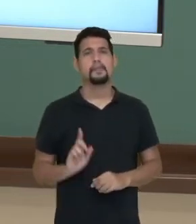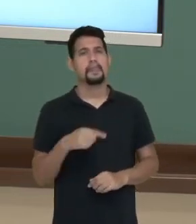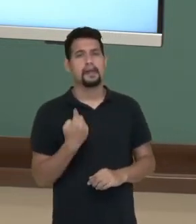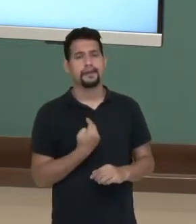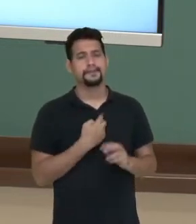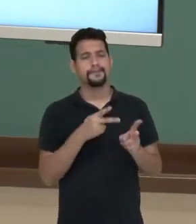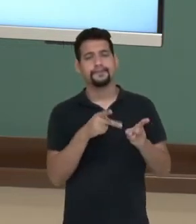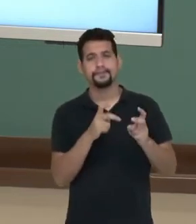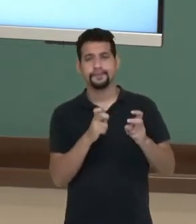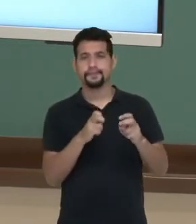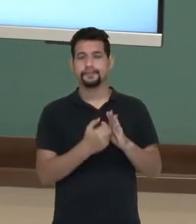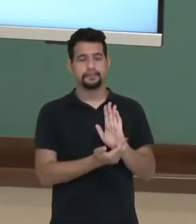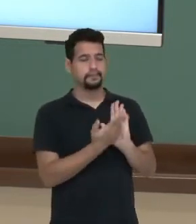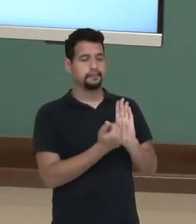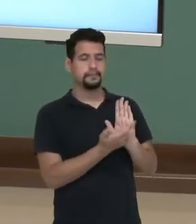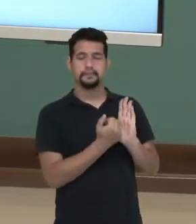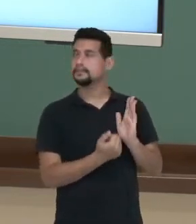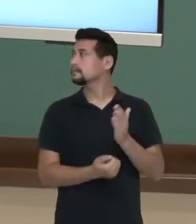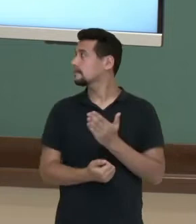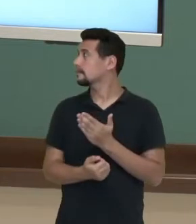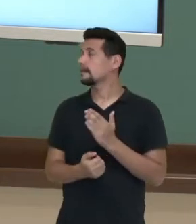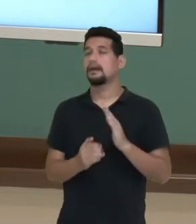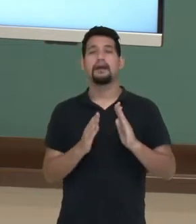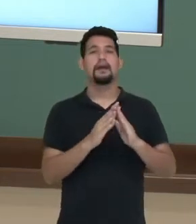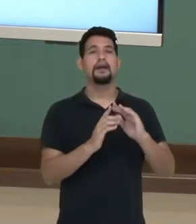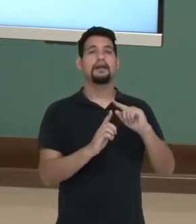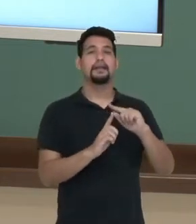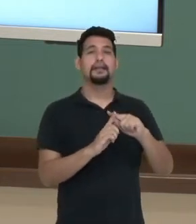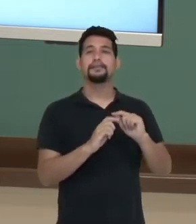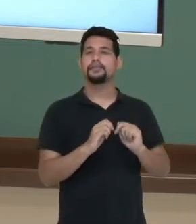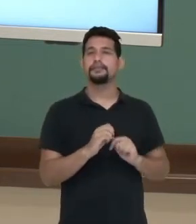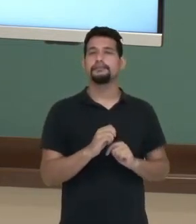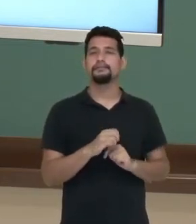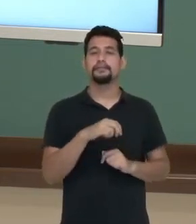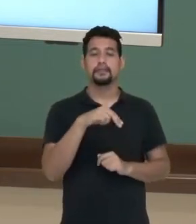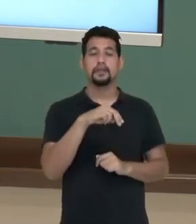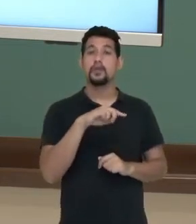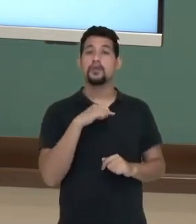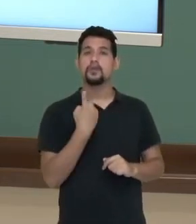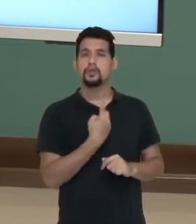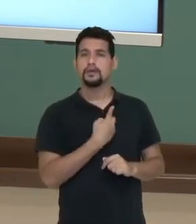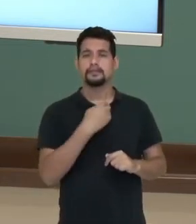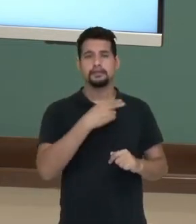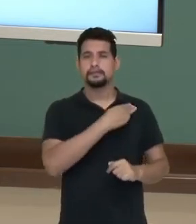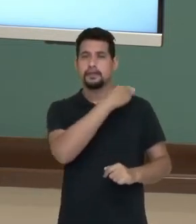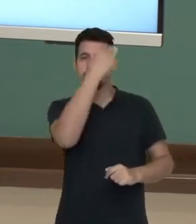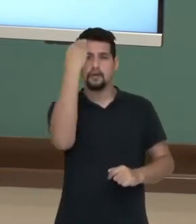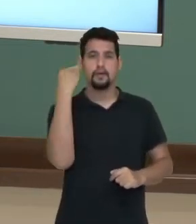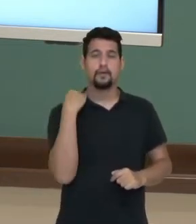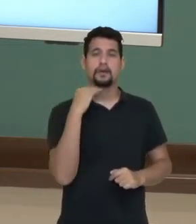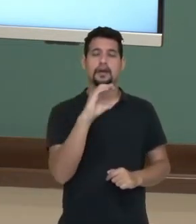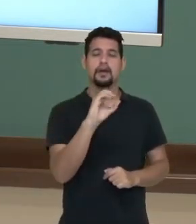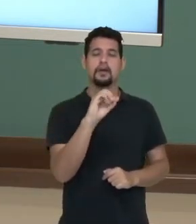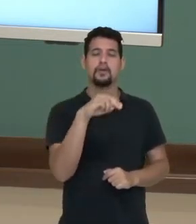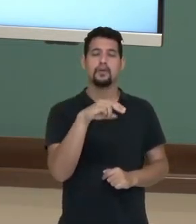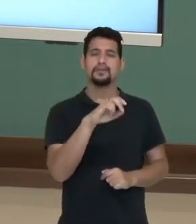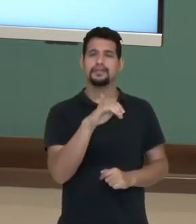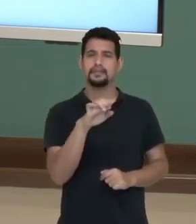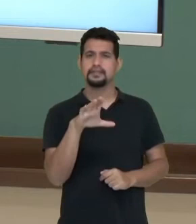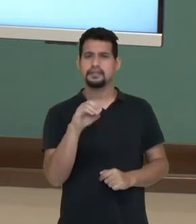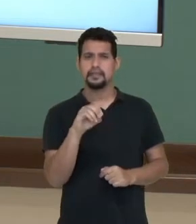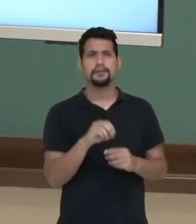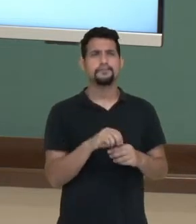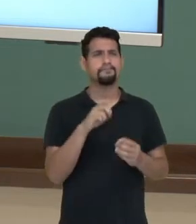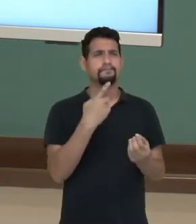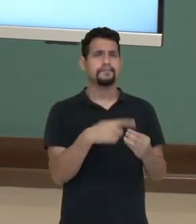ver aqui numa bela ilustração, que é a igreja de Nossa Senhora da Conceição dos Militares em Recife. Cidade essa que foi palco de muitas